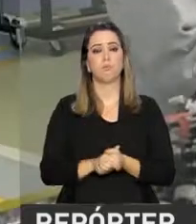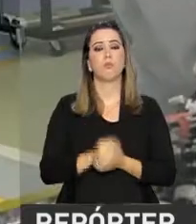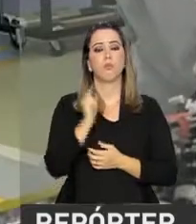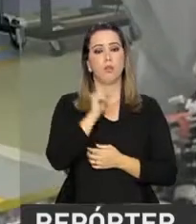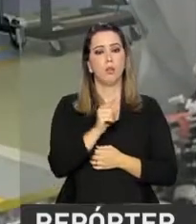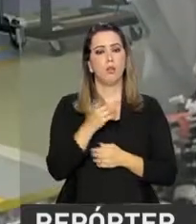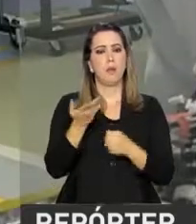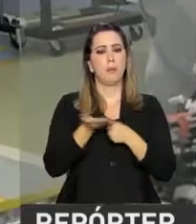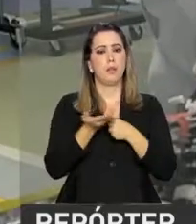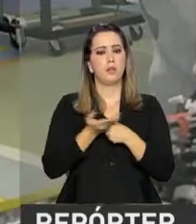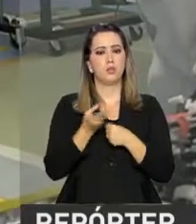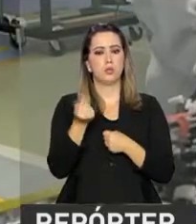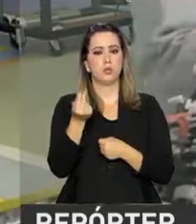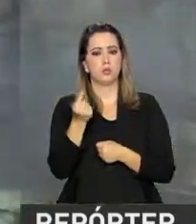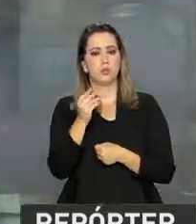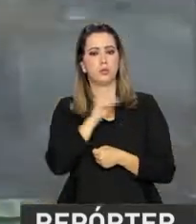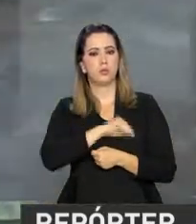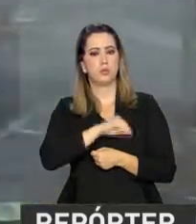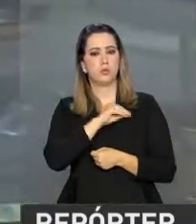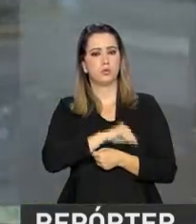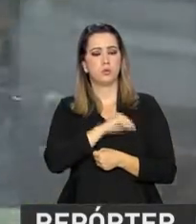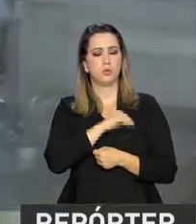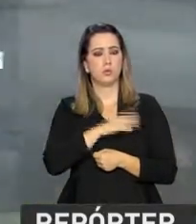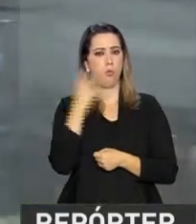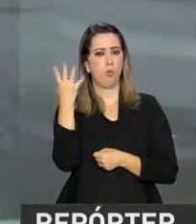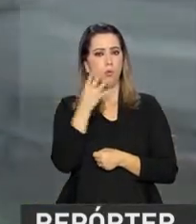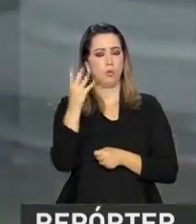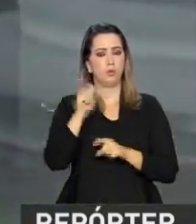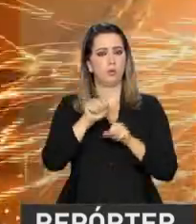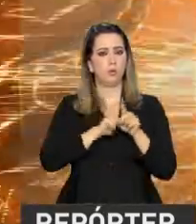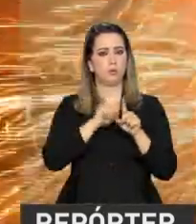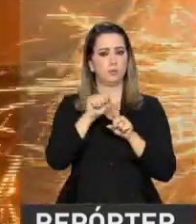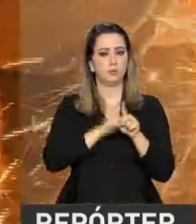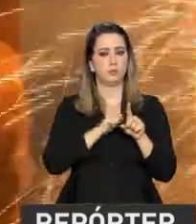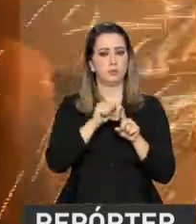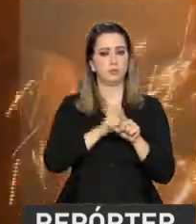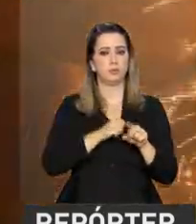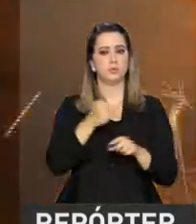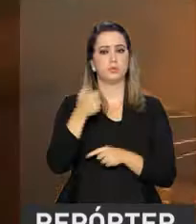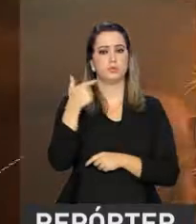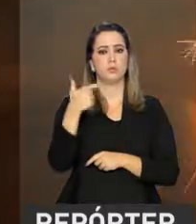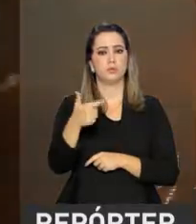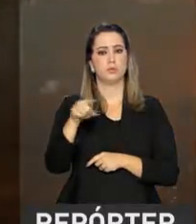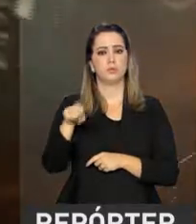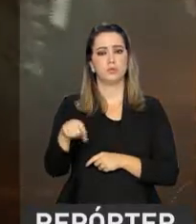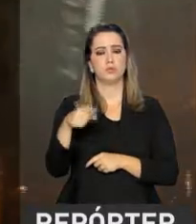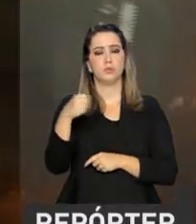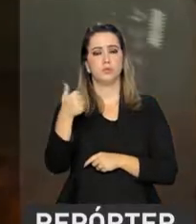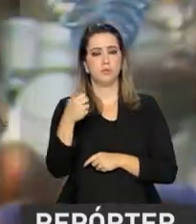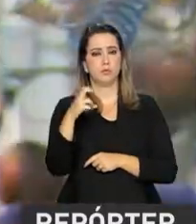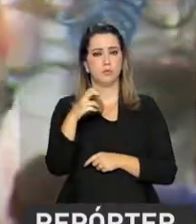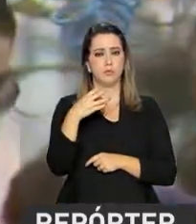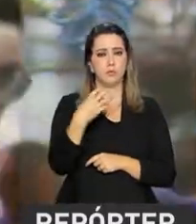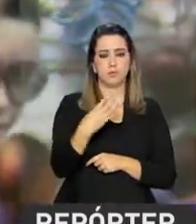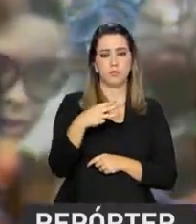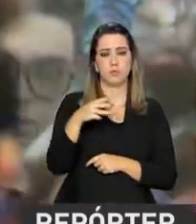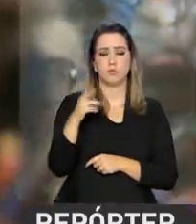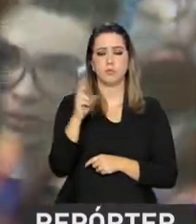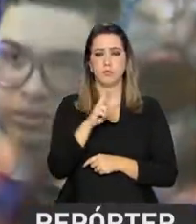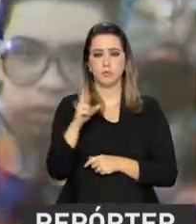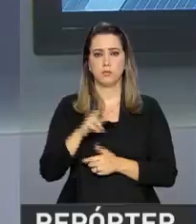médio dos trabalhadores fechou o quarto trimestre de 2007 em 2154